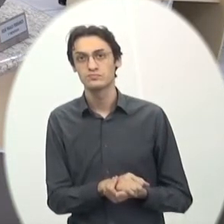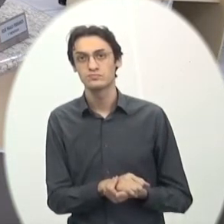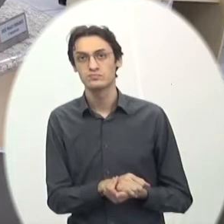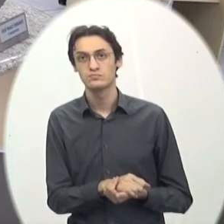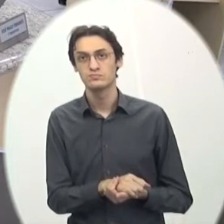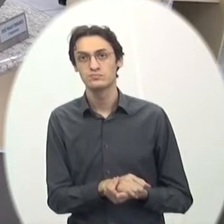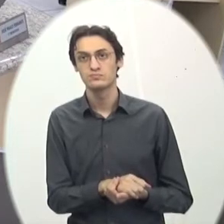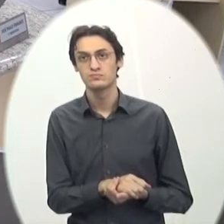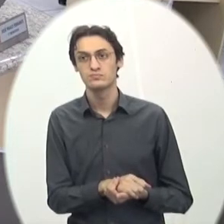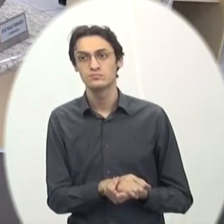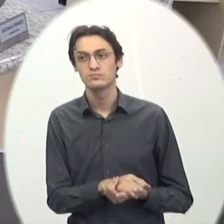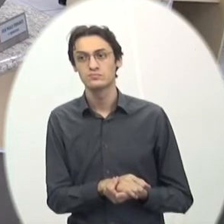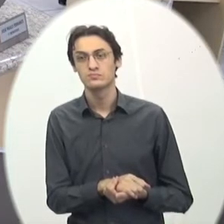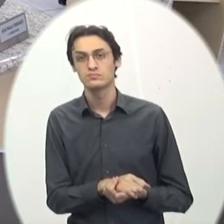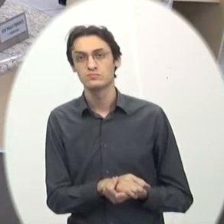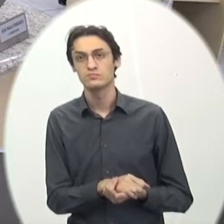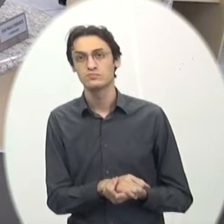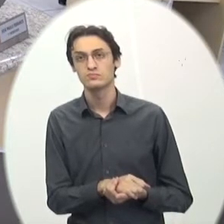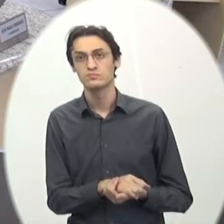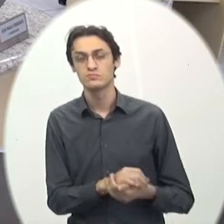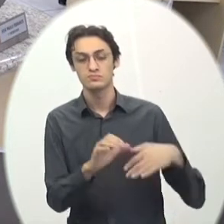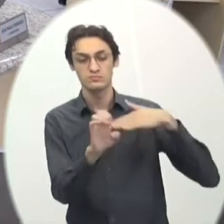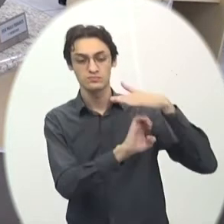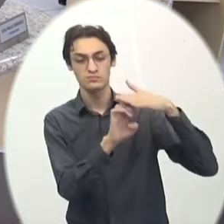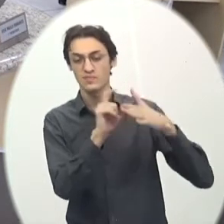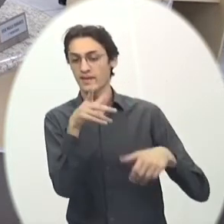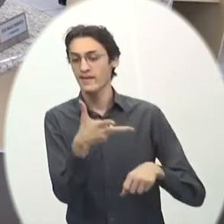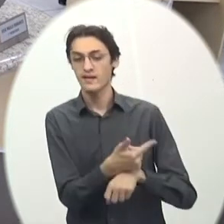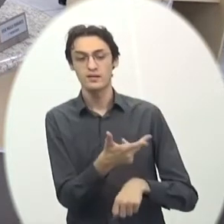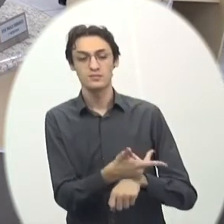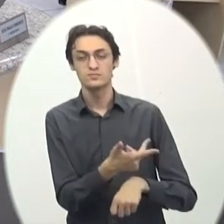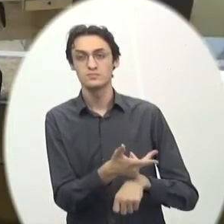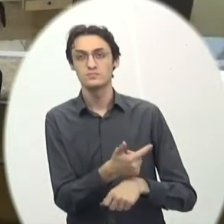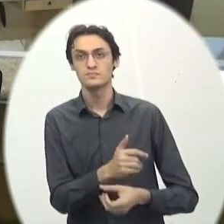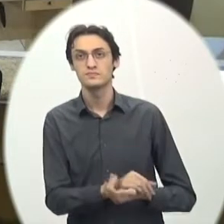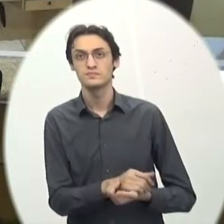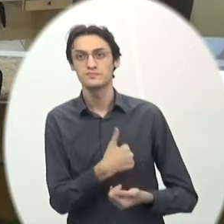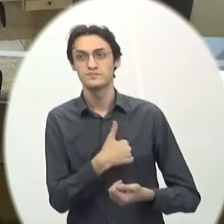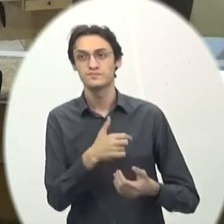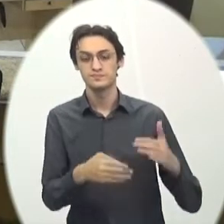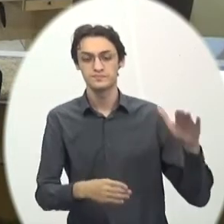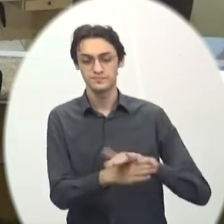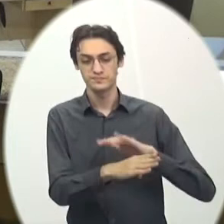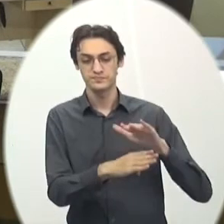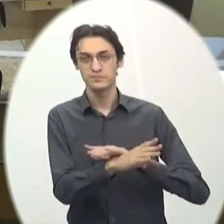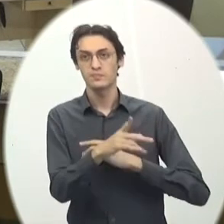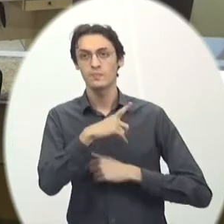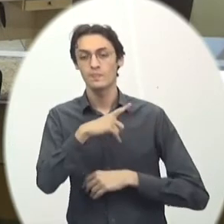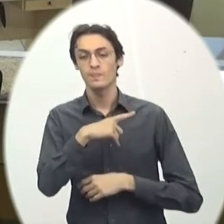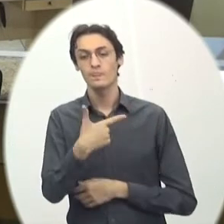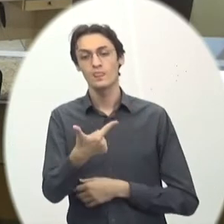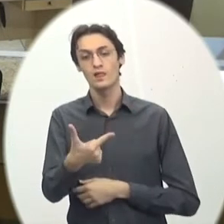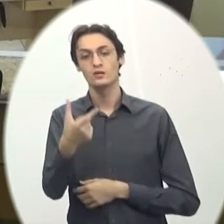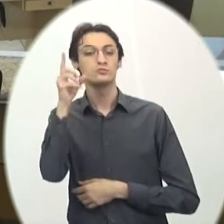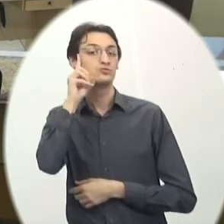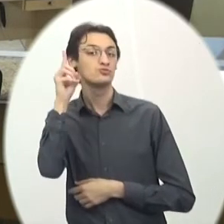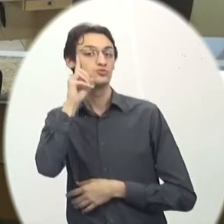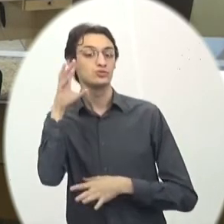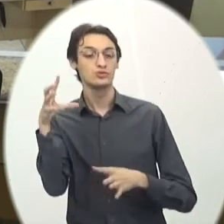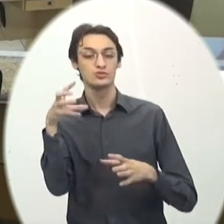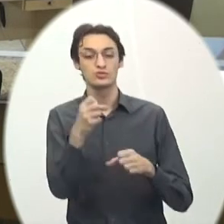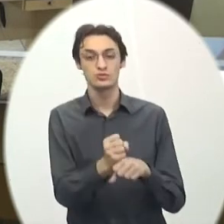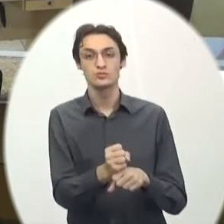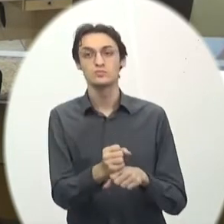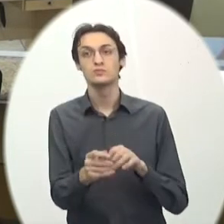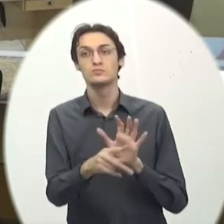A empresa, na verdade, foi de forma emergencial. Quando saiu já a aprovação, me deram 2, 3 dias para